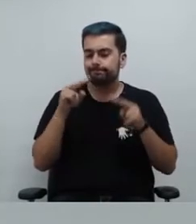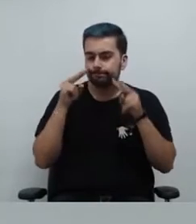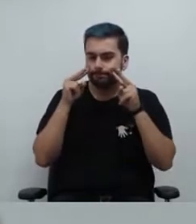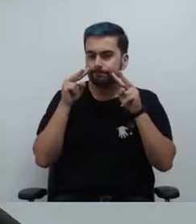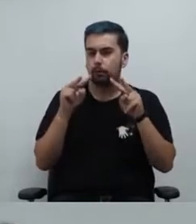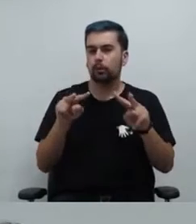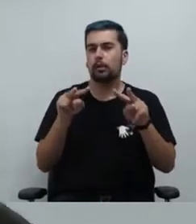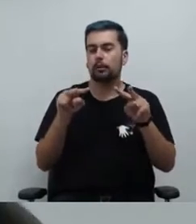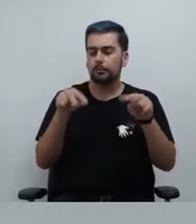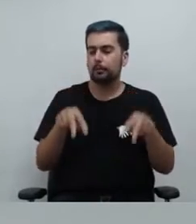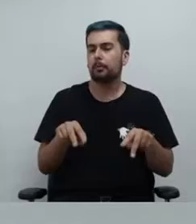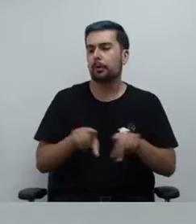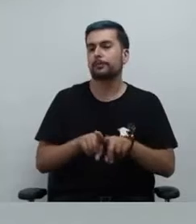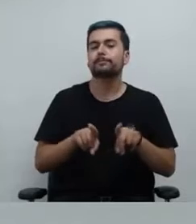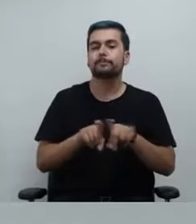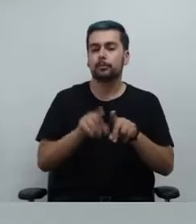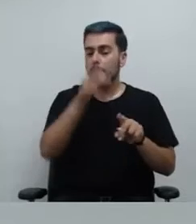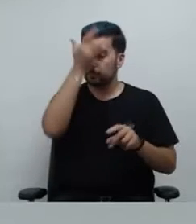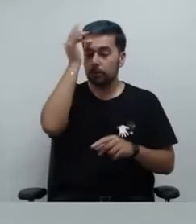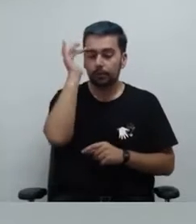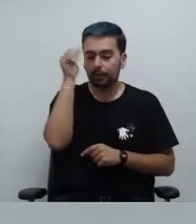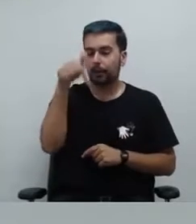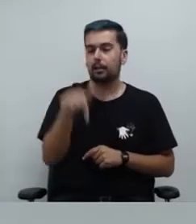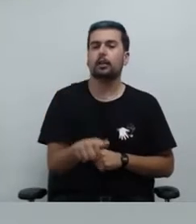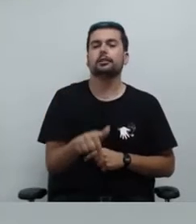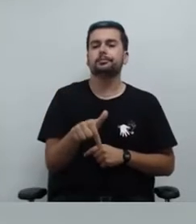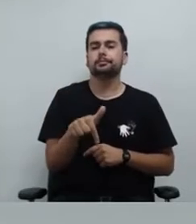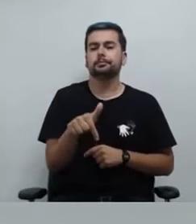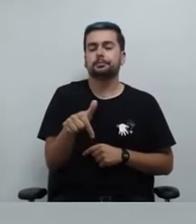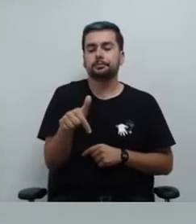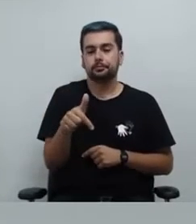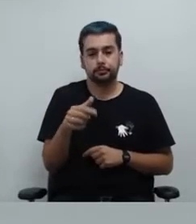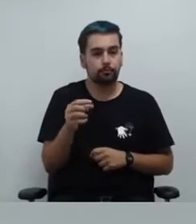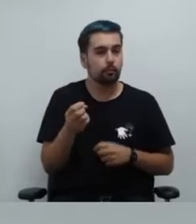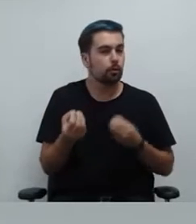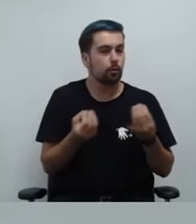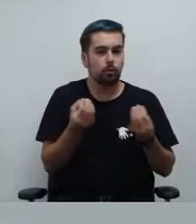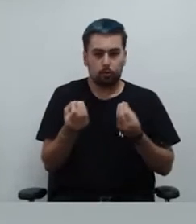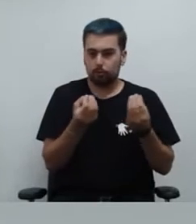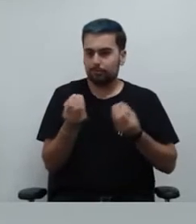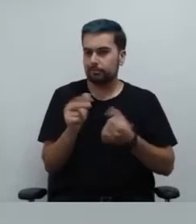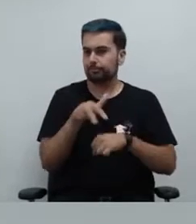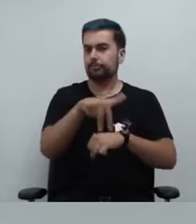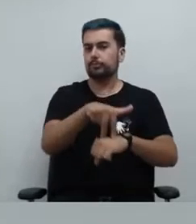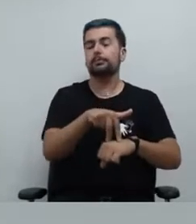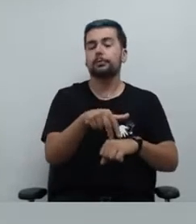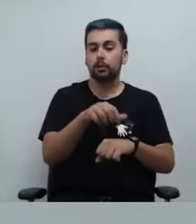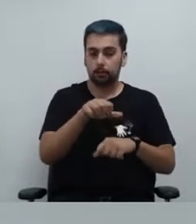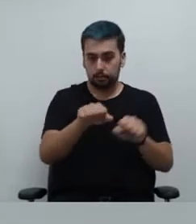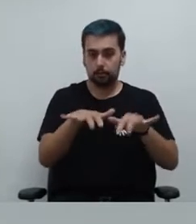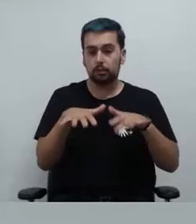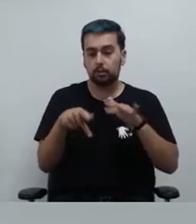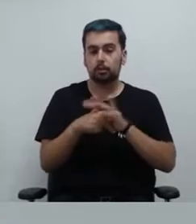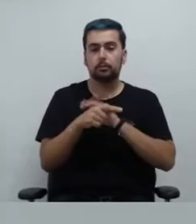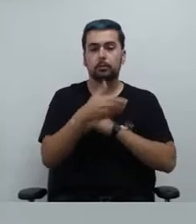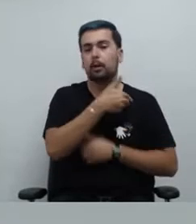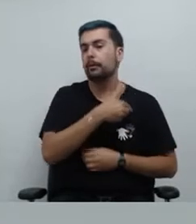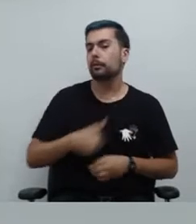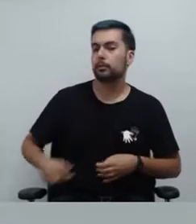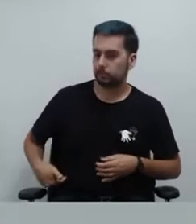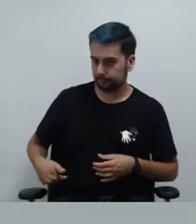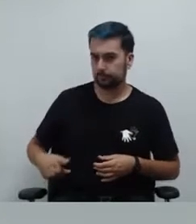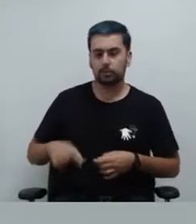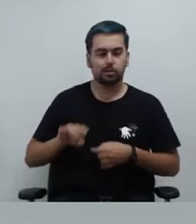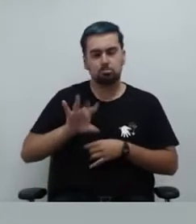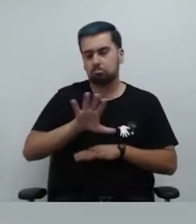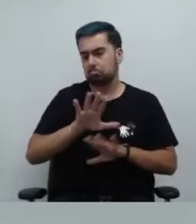para baixo, para aquele que está lá embaixo. Qual é a condição que ele tem de participar de uma audiência pública? É só essa